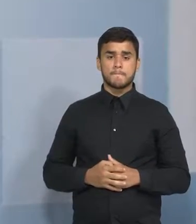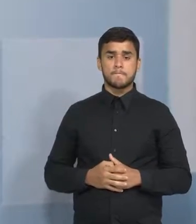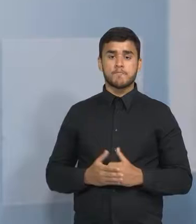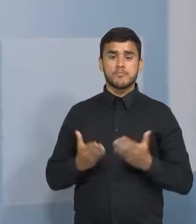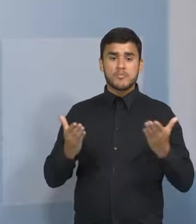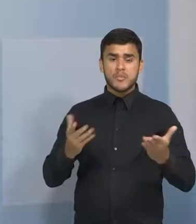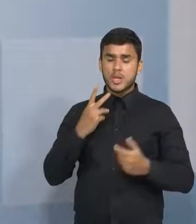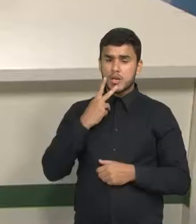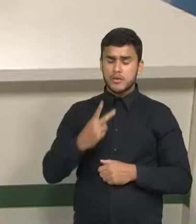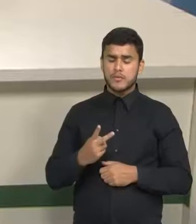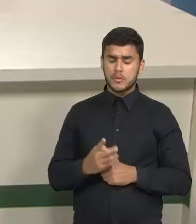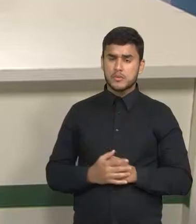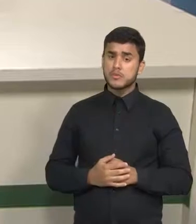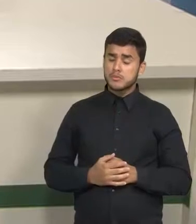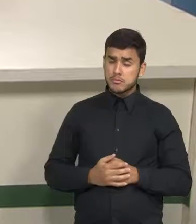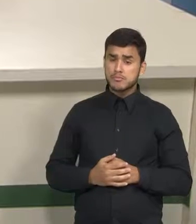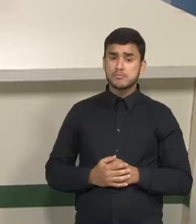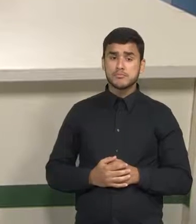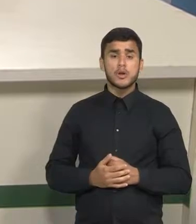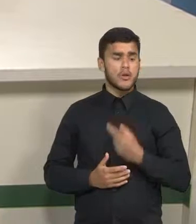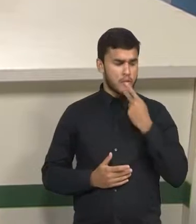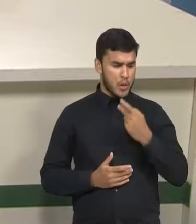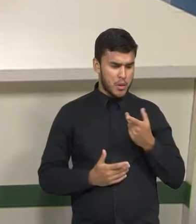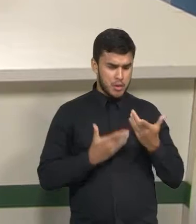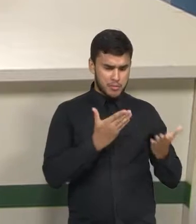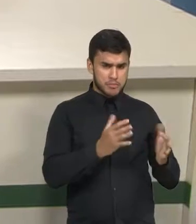que está posta, que a segurança pública é dever do